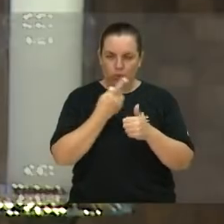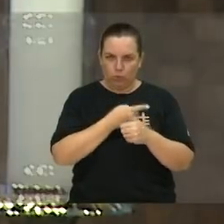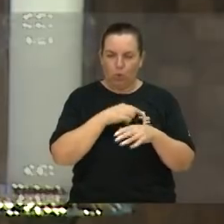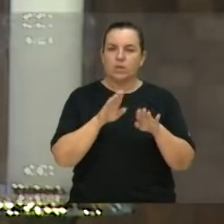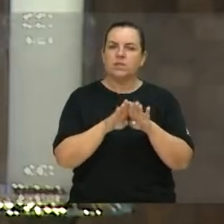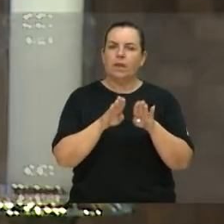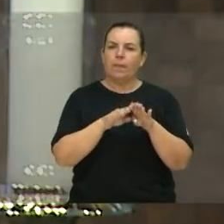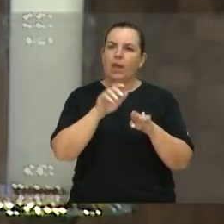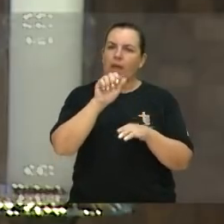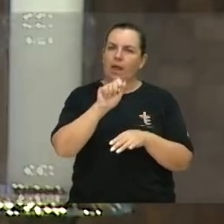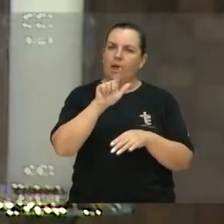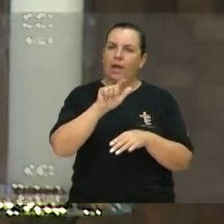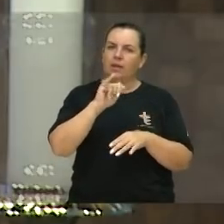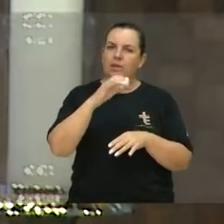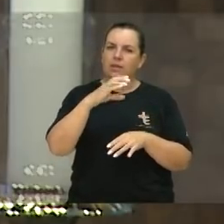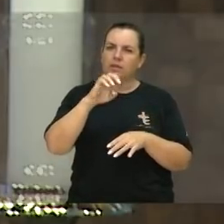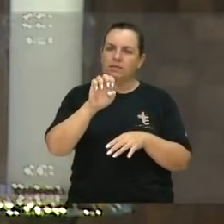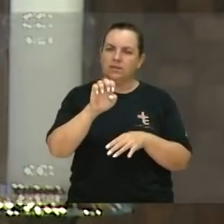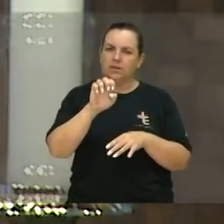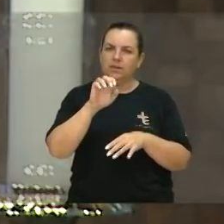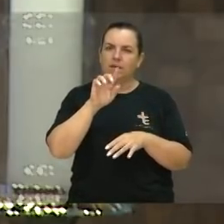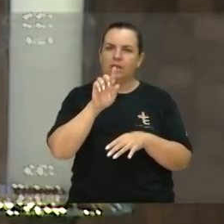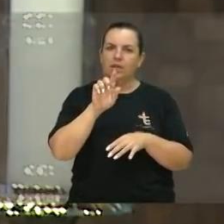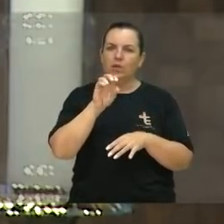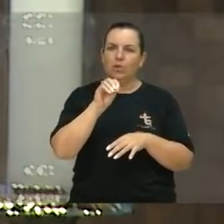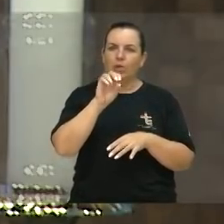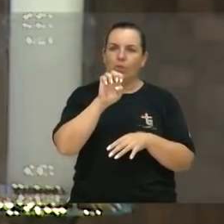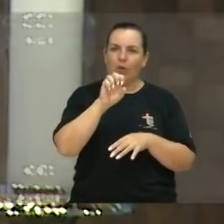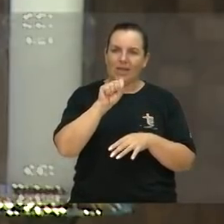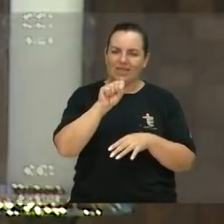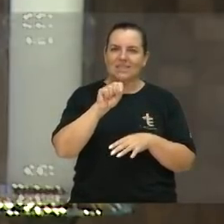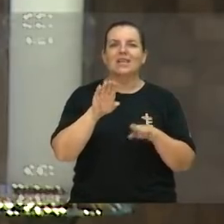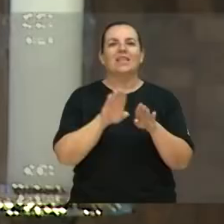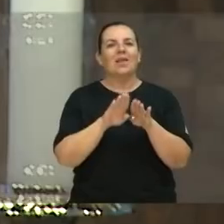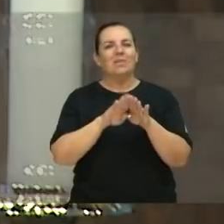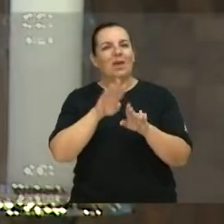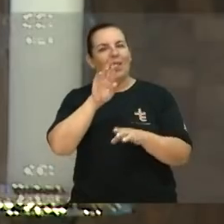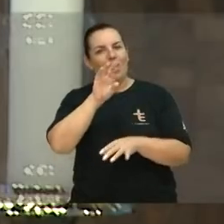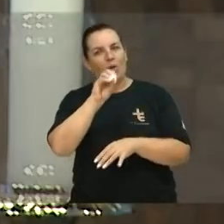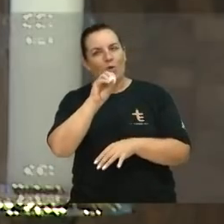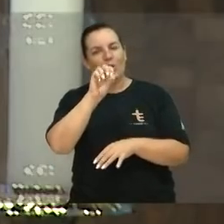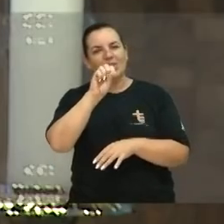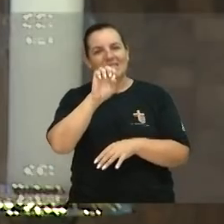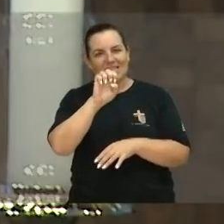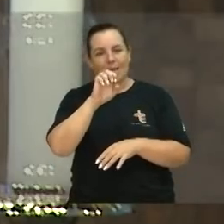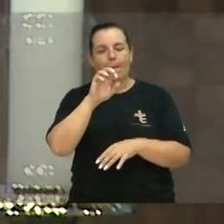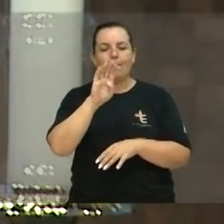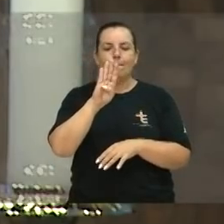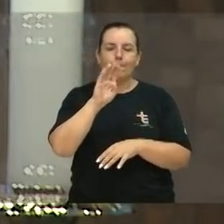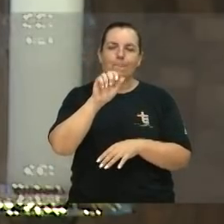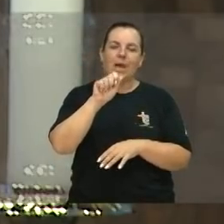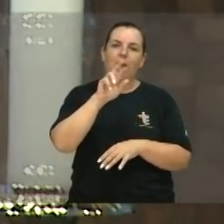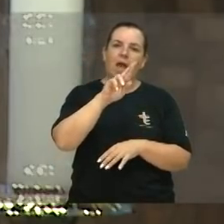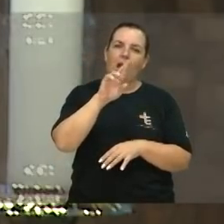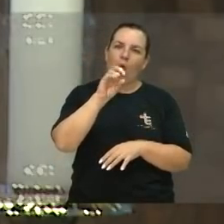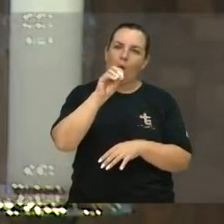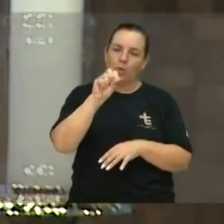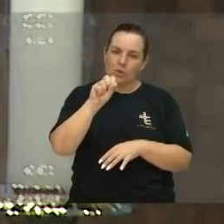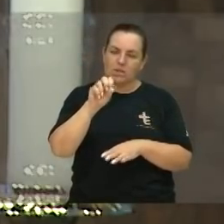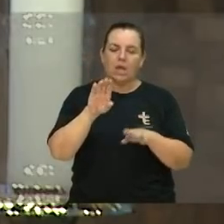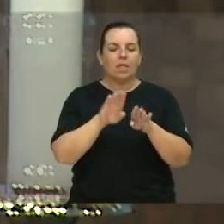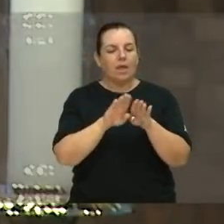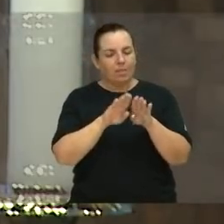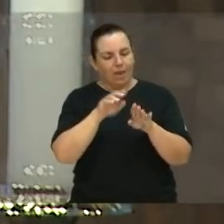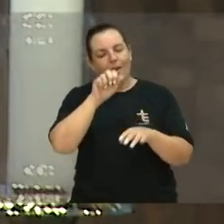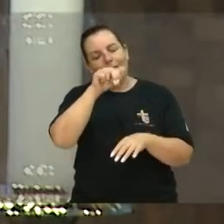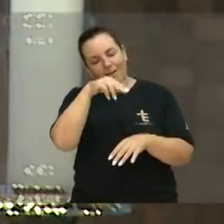alice góes parabéns adoro assistir vocês a rose barros não colocou aqui a cidade ana cristina